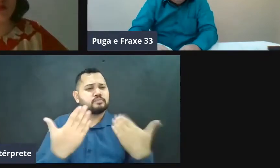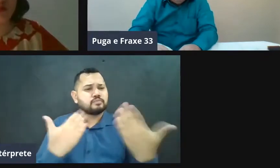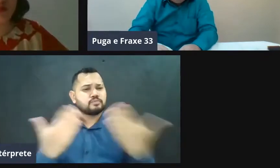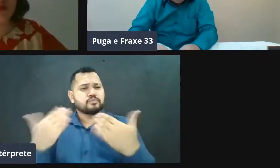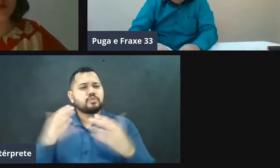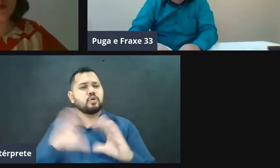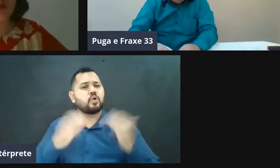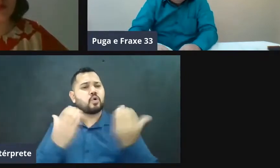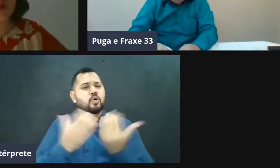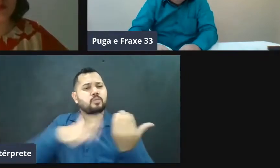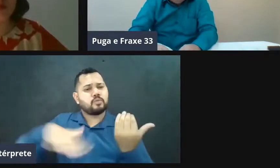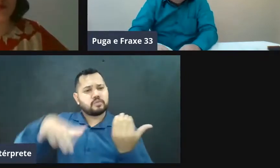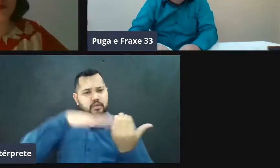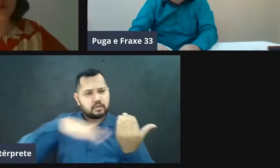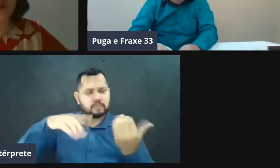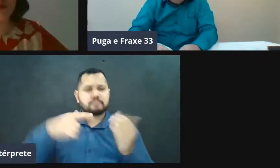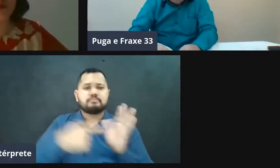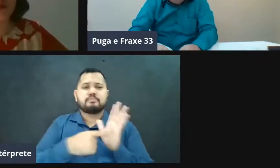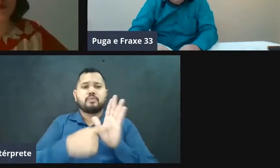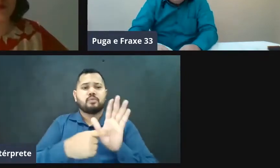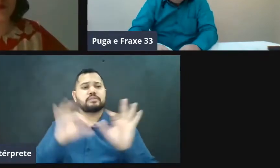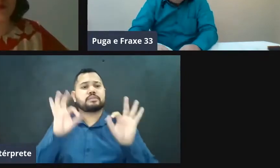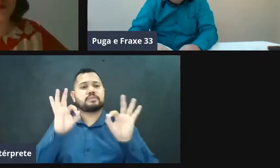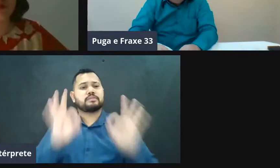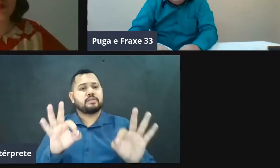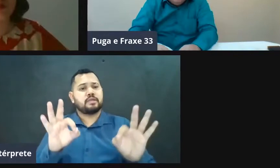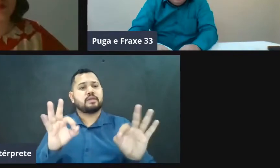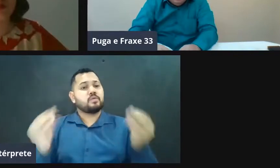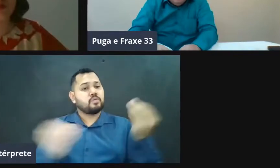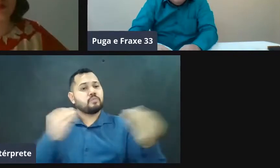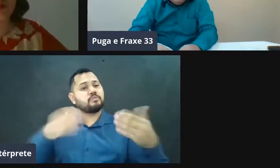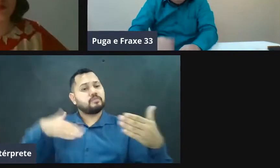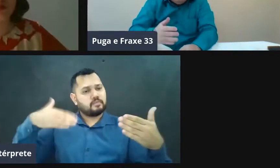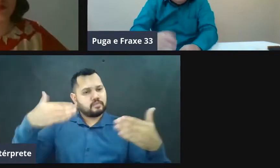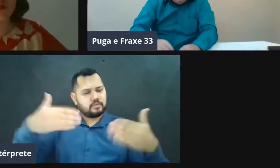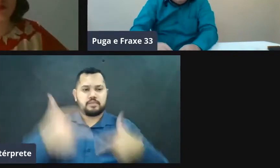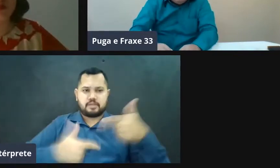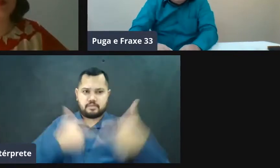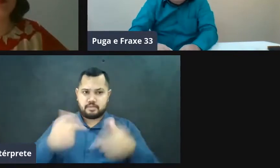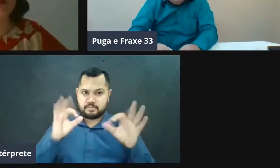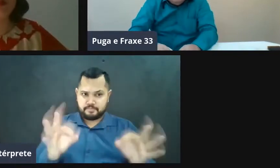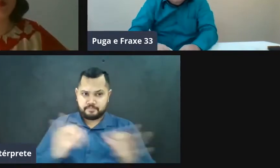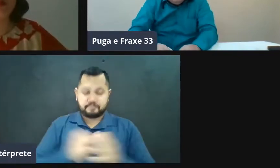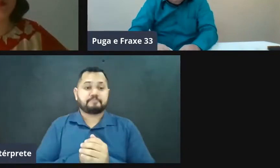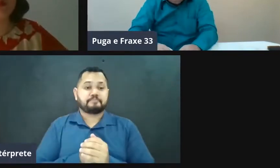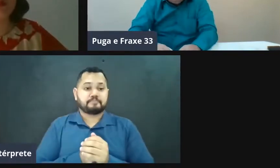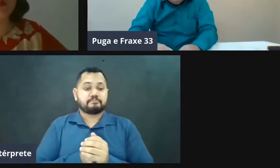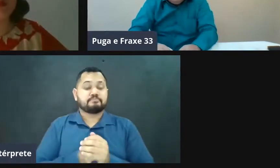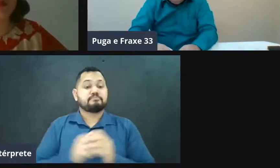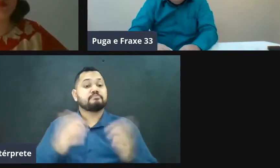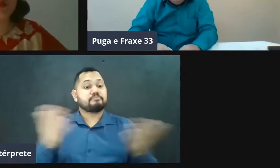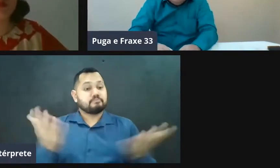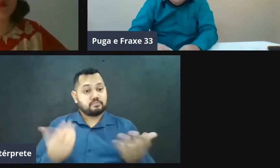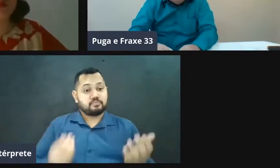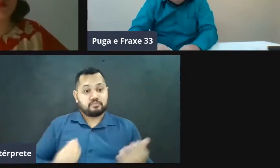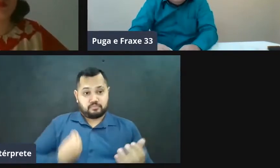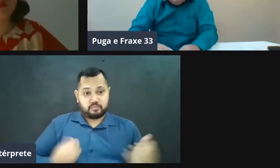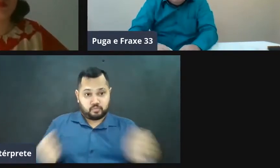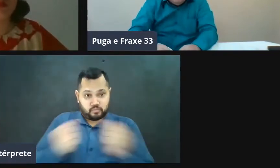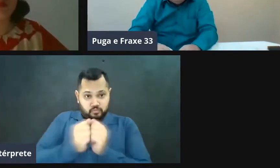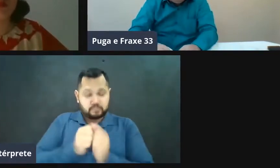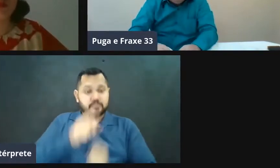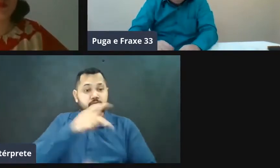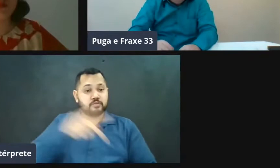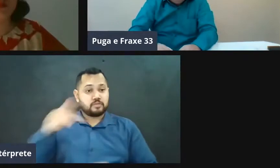comunidade, mostrando exatamente a forma pelo qual nós sabemos trabalhar. Agora, a companhia da professora Terezinha Frasch, a